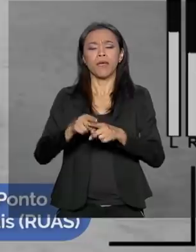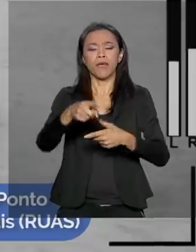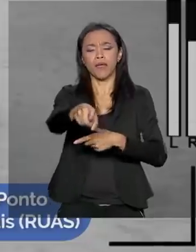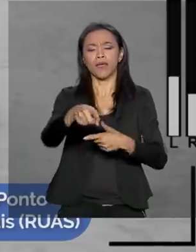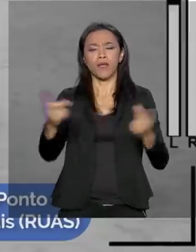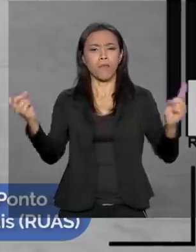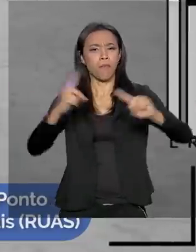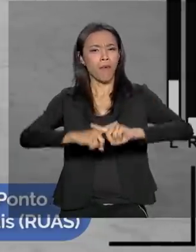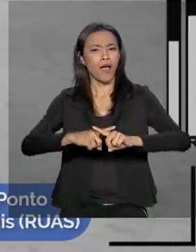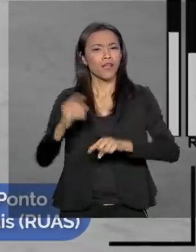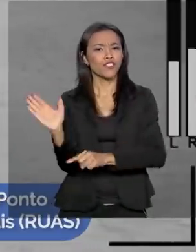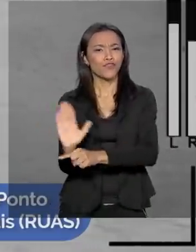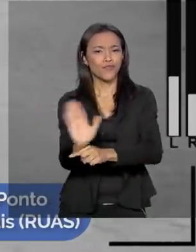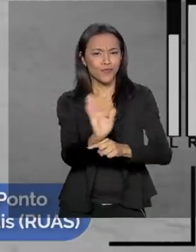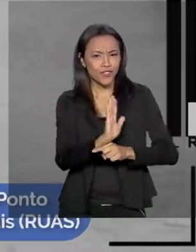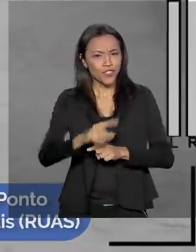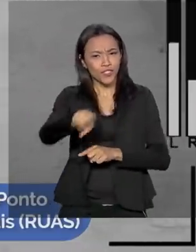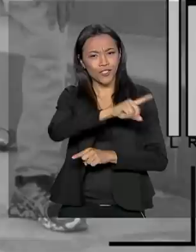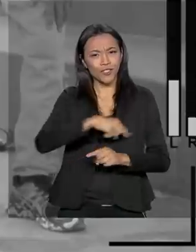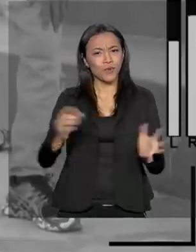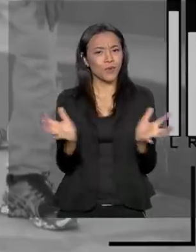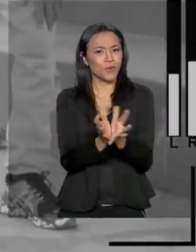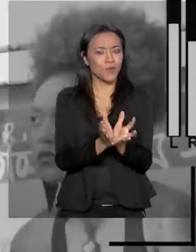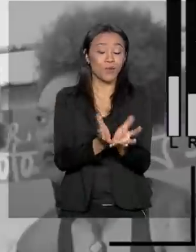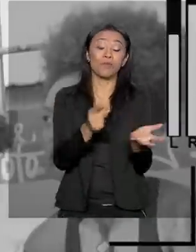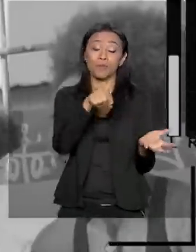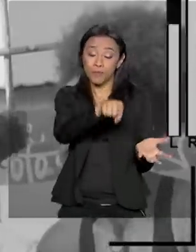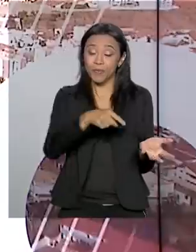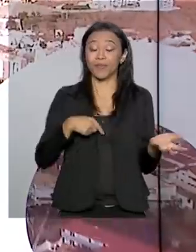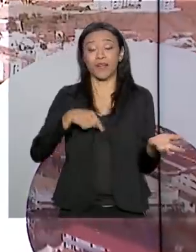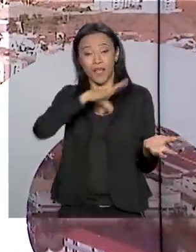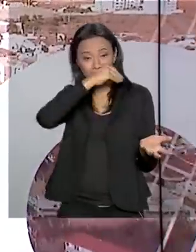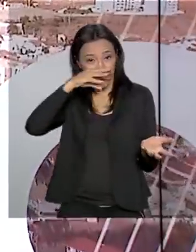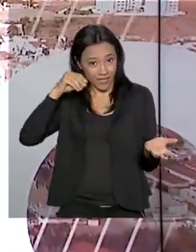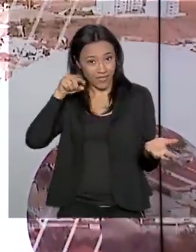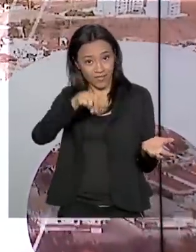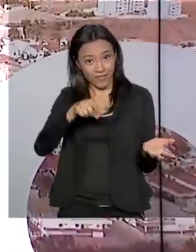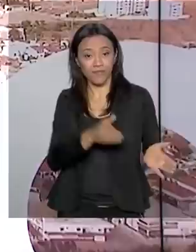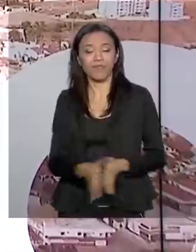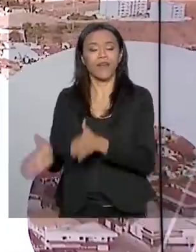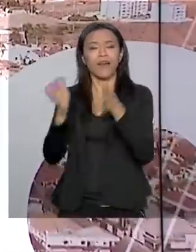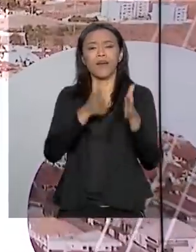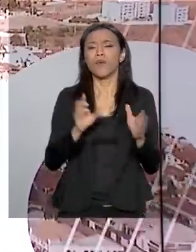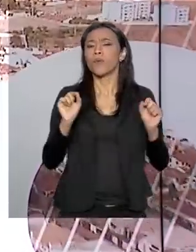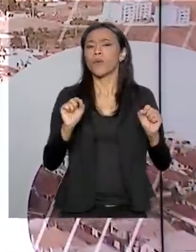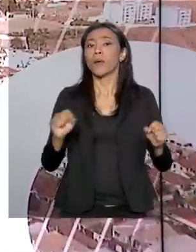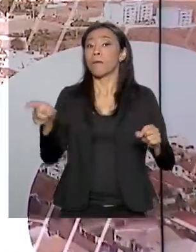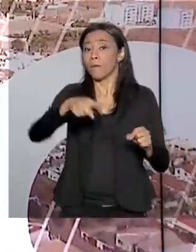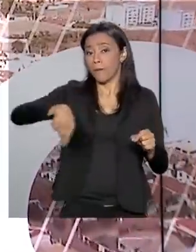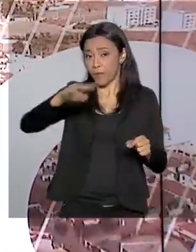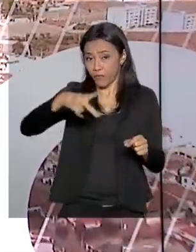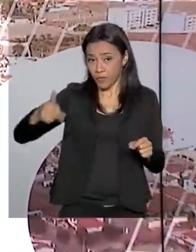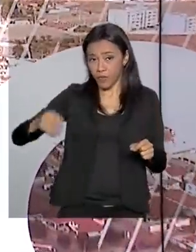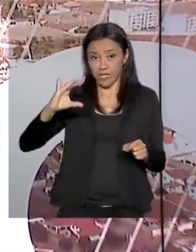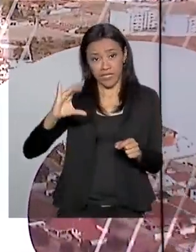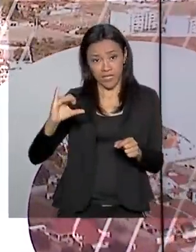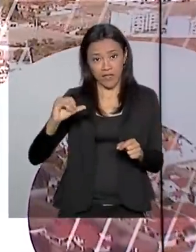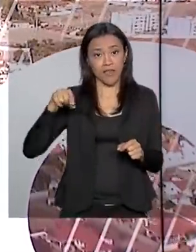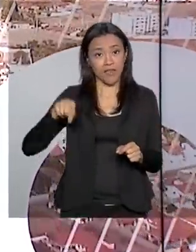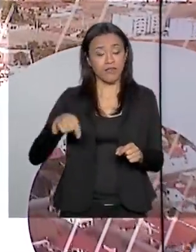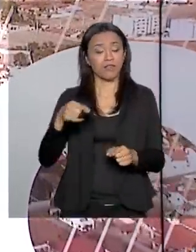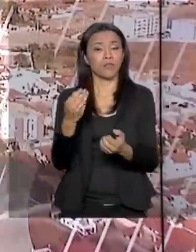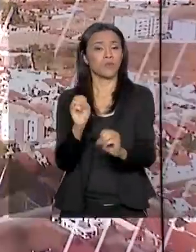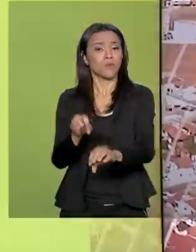adolescentes é o prêmio hashtag amor pelo brasil e veja também professores de ciências do ensino